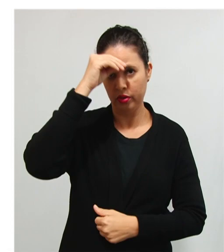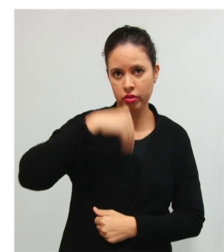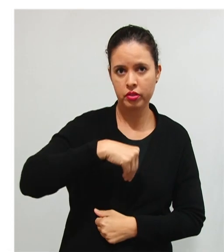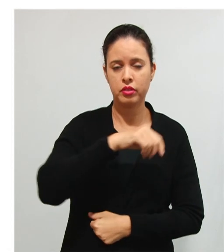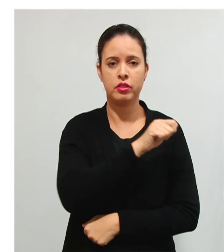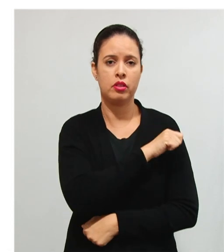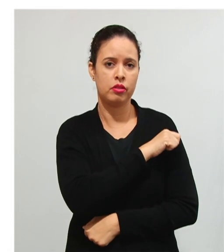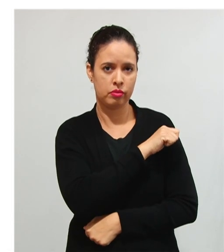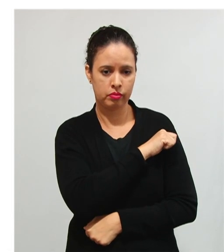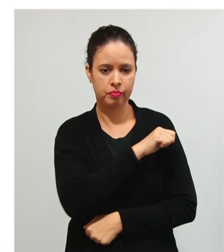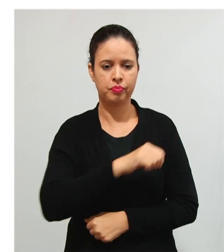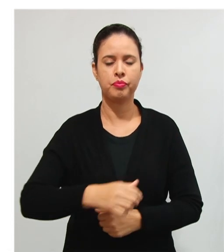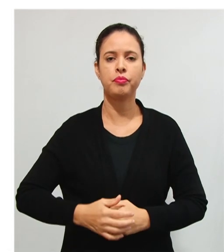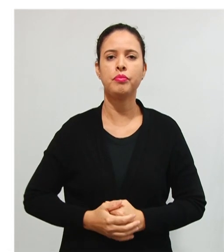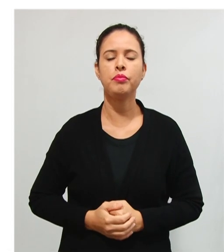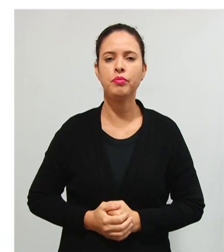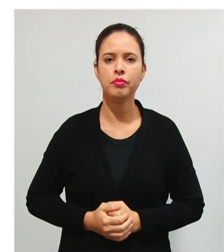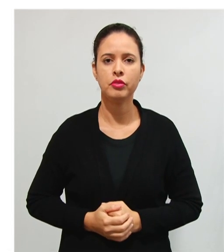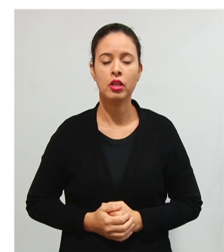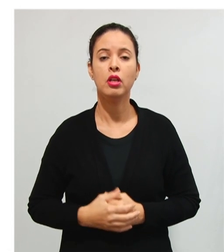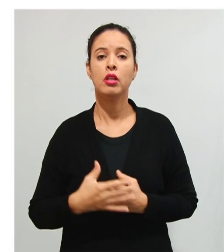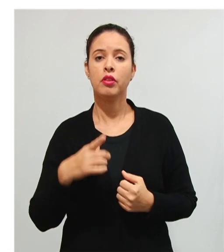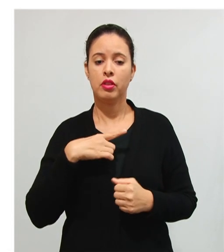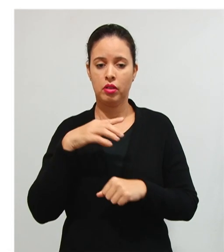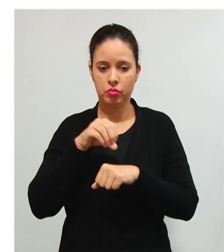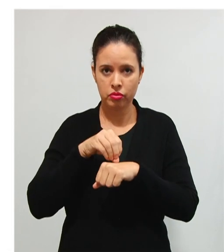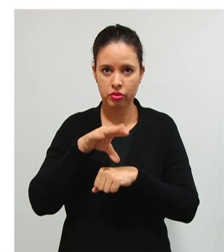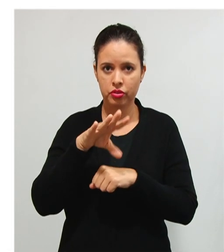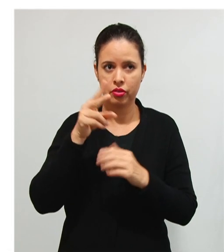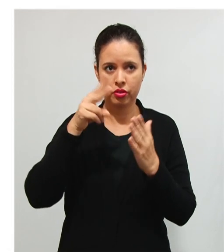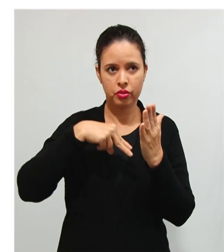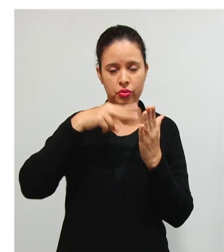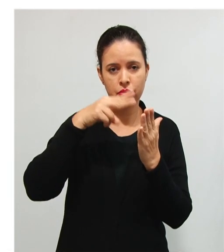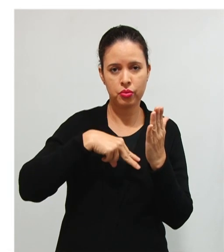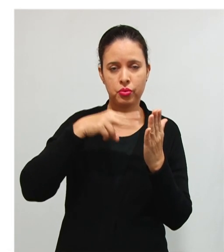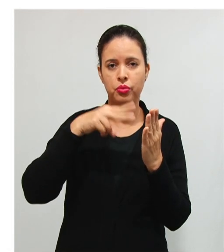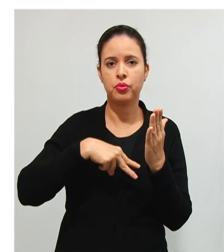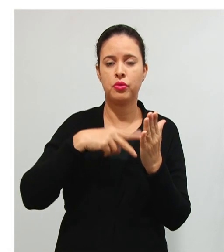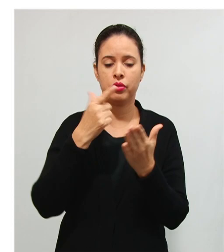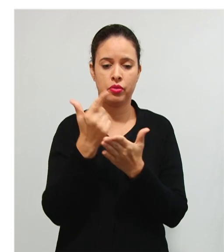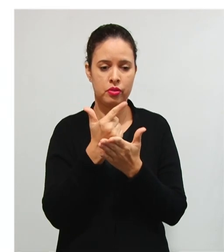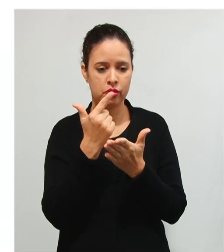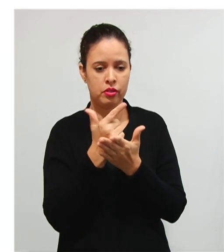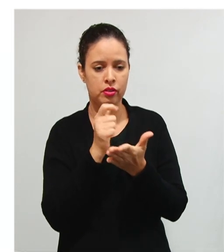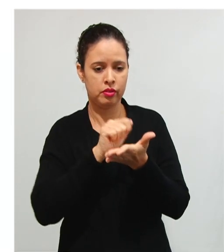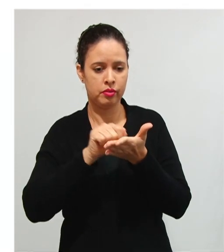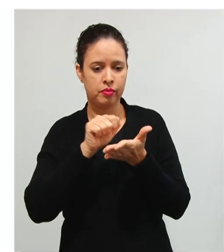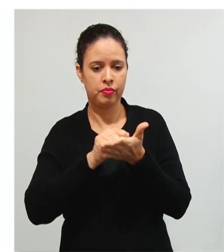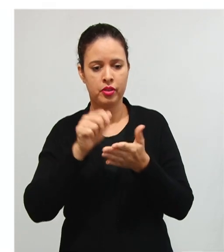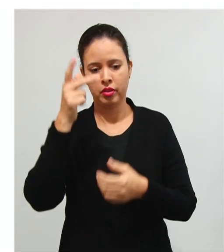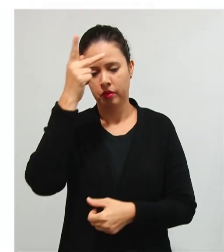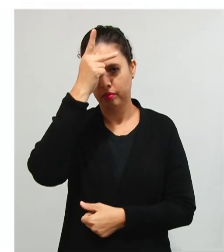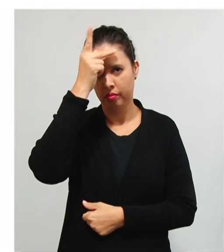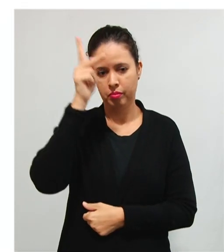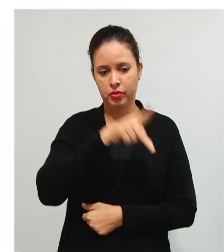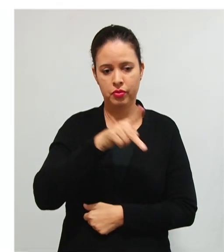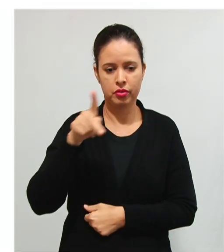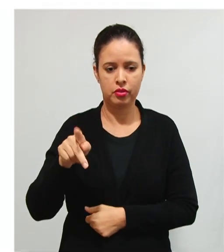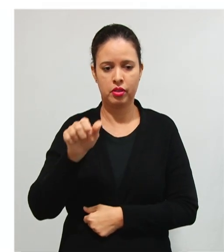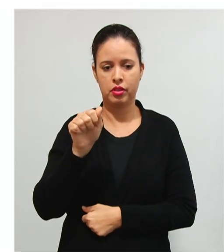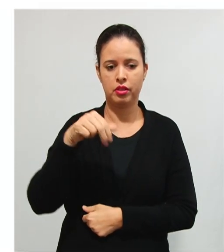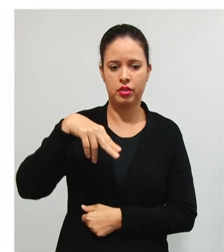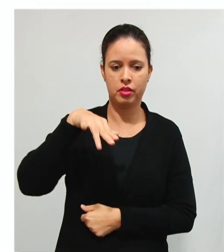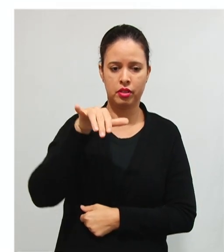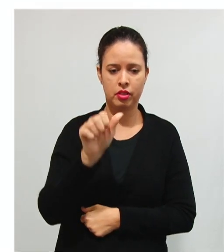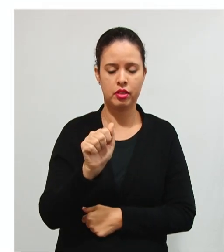aluno. Para isso, eu deixo uma sugestão de leitura de um livro escrito pela professora Anabela, e eu participei